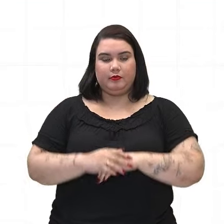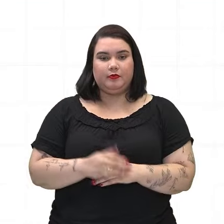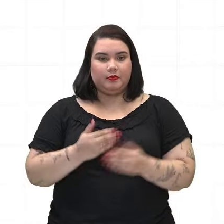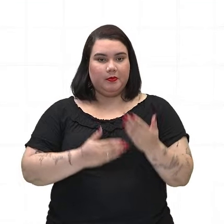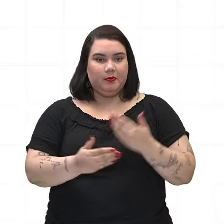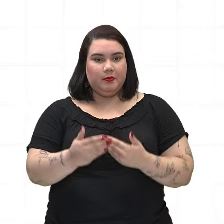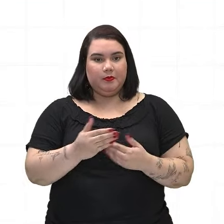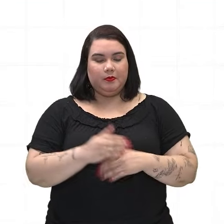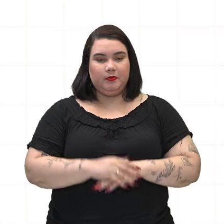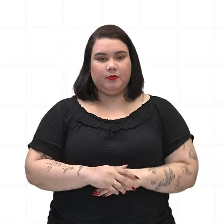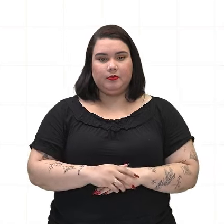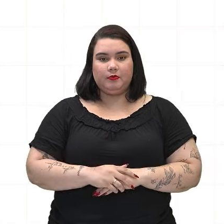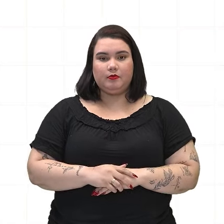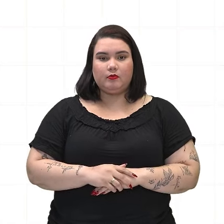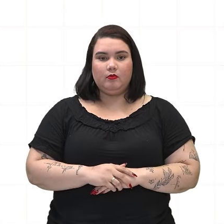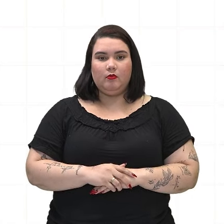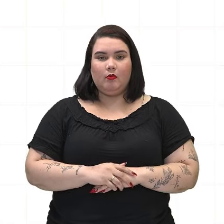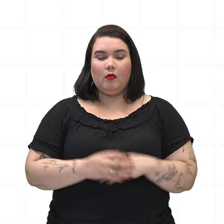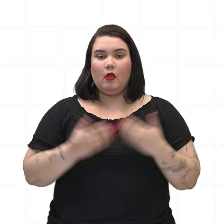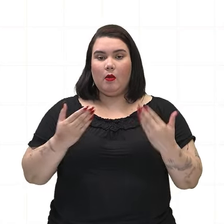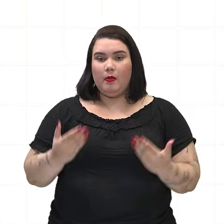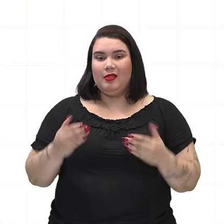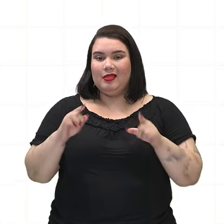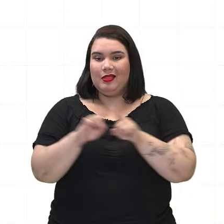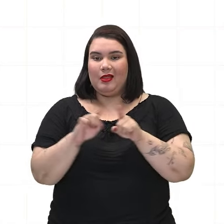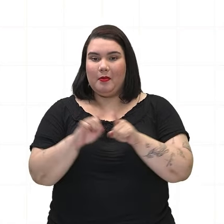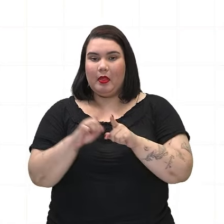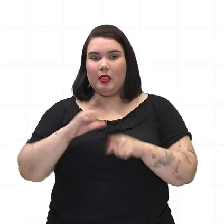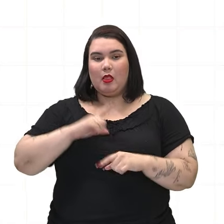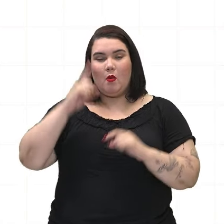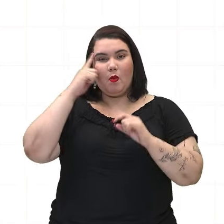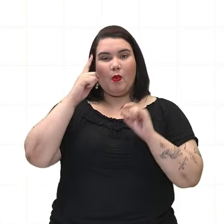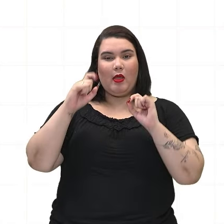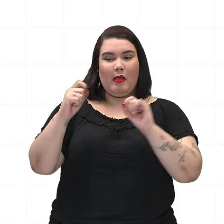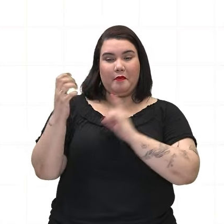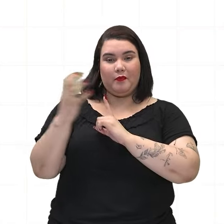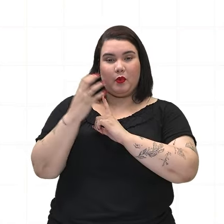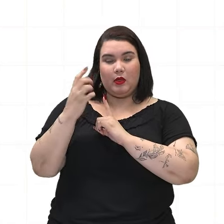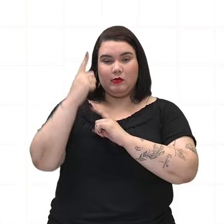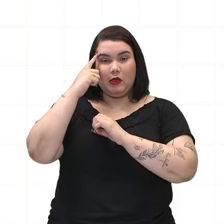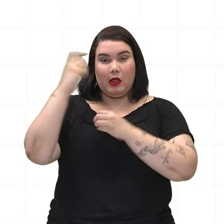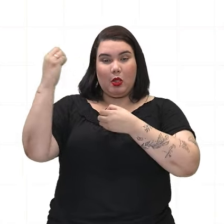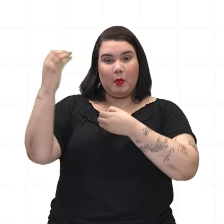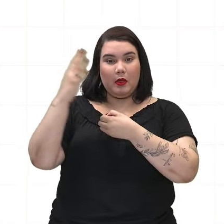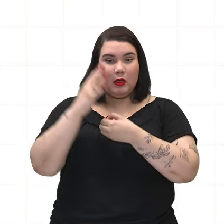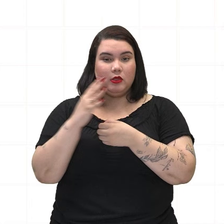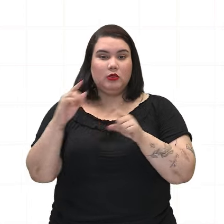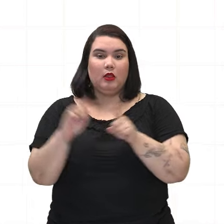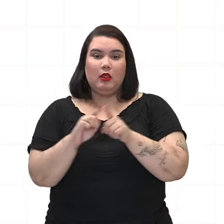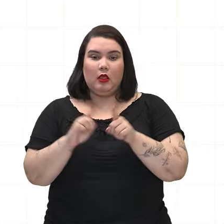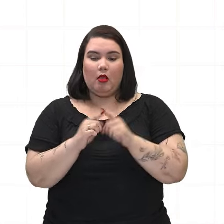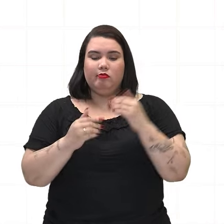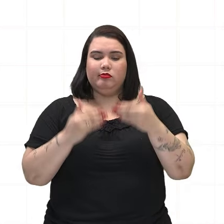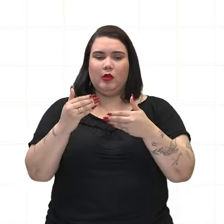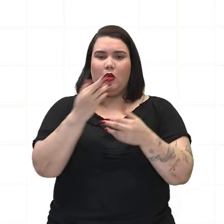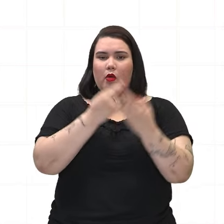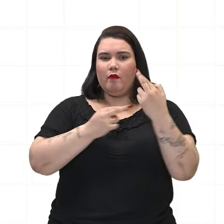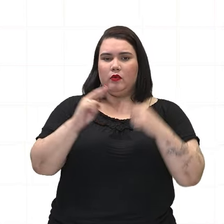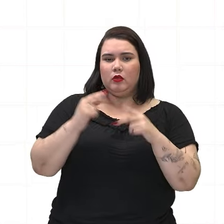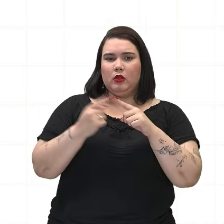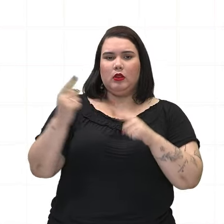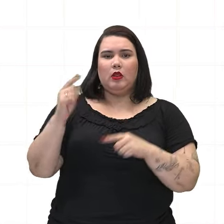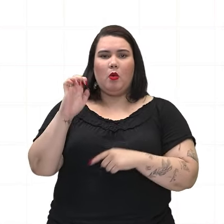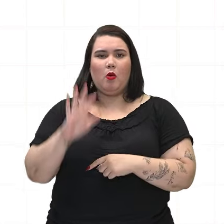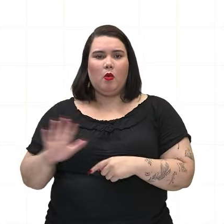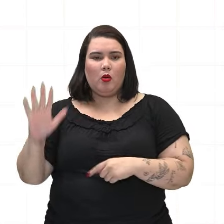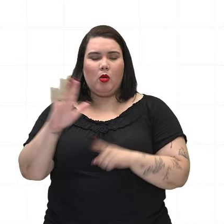Continuando. Além disso, influenciados pelas ideias iluministas e pelas recentes revoluções ocorridas na Europa e na